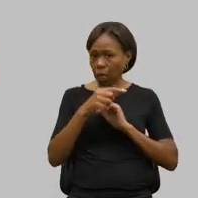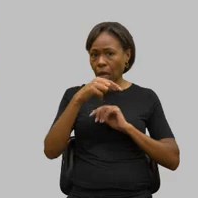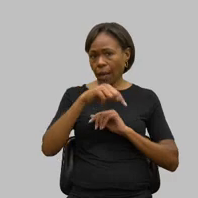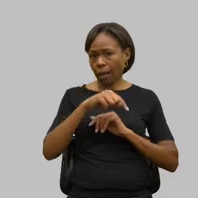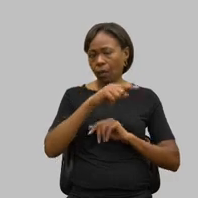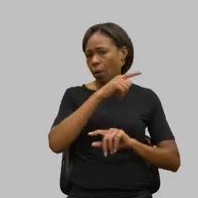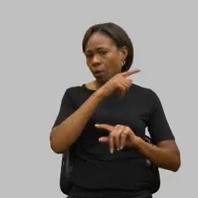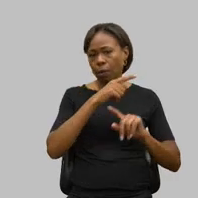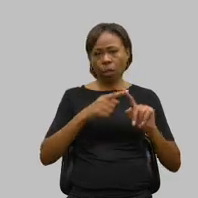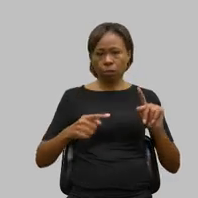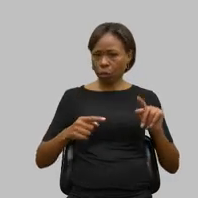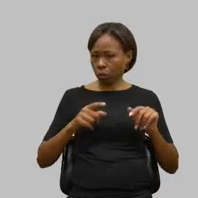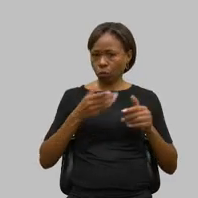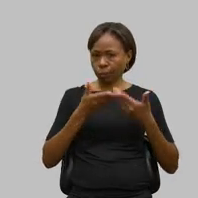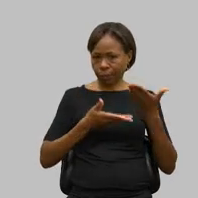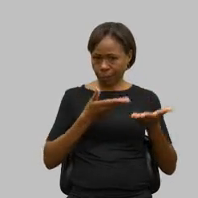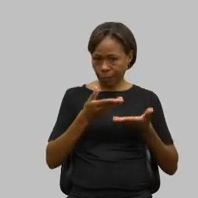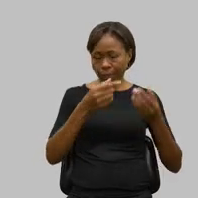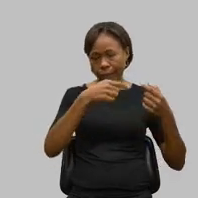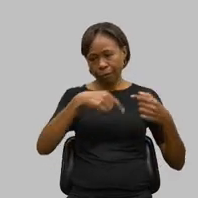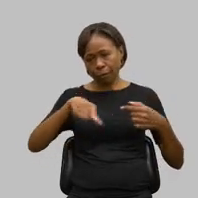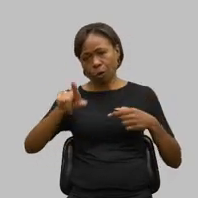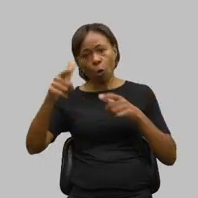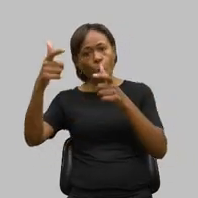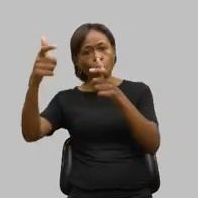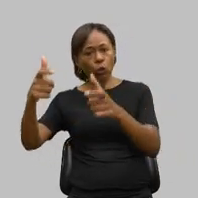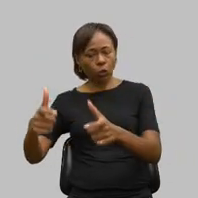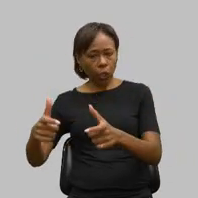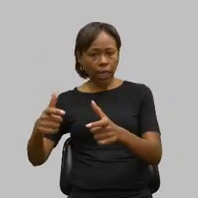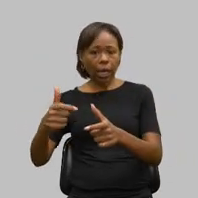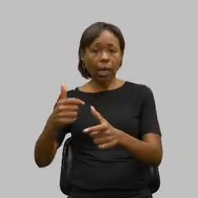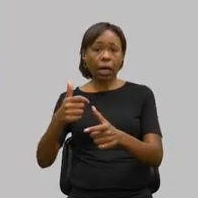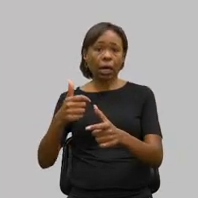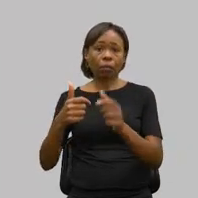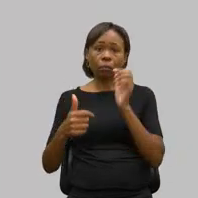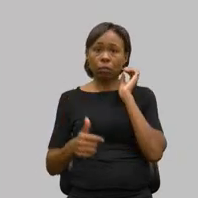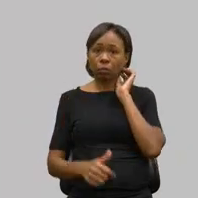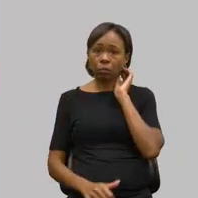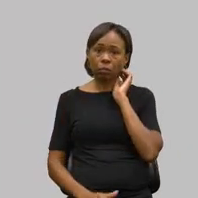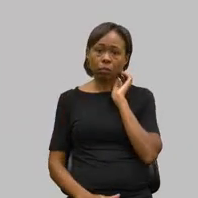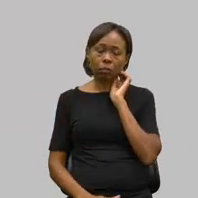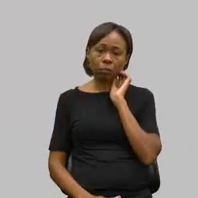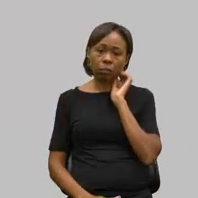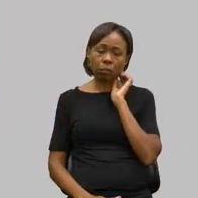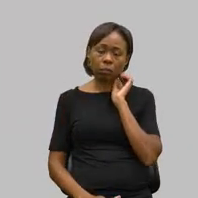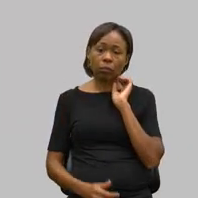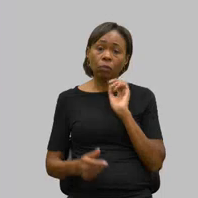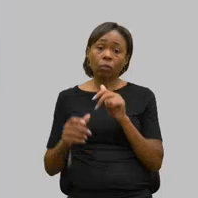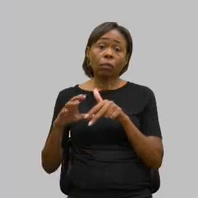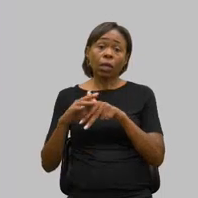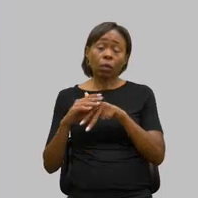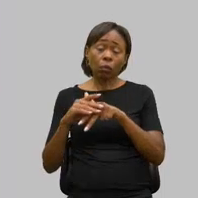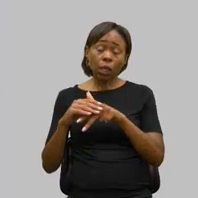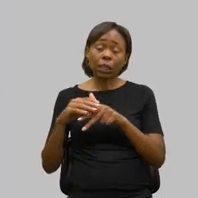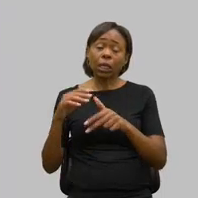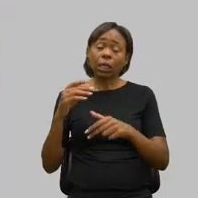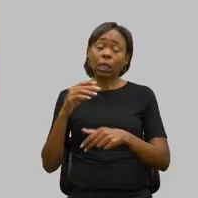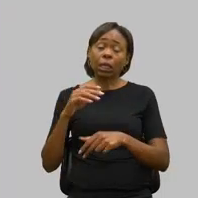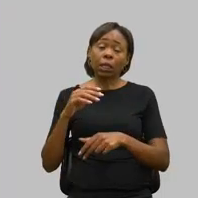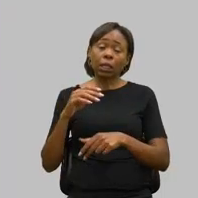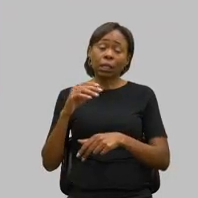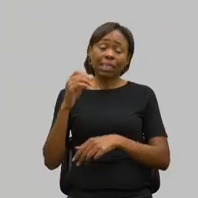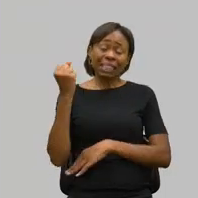da Mata. Eu agendei a cirurgia. Era um paciente que tinha uma doença grave de tireoide.